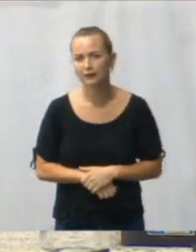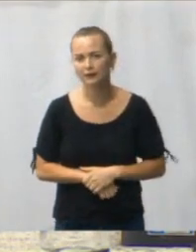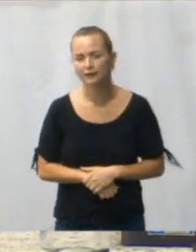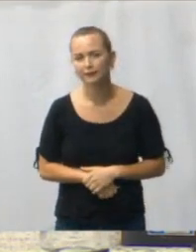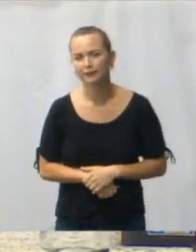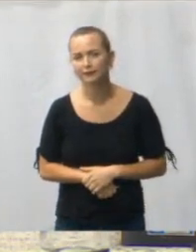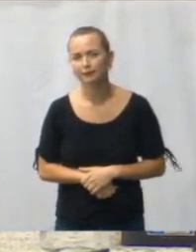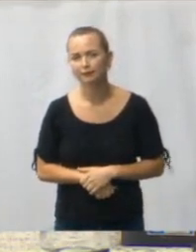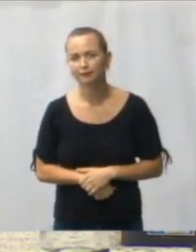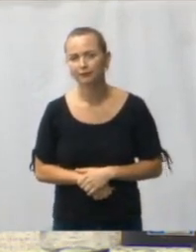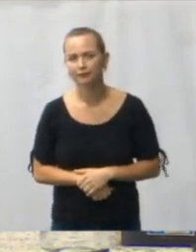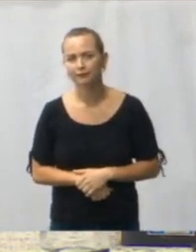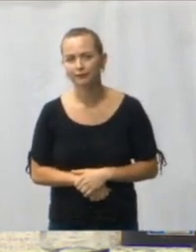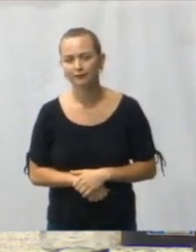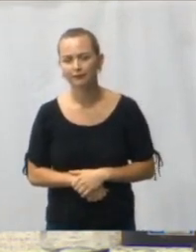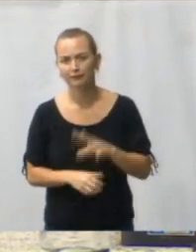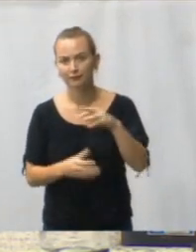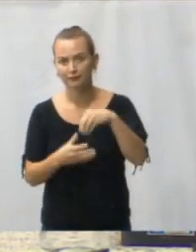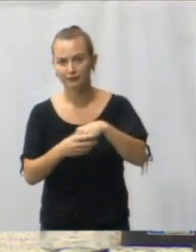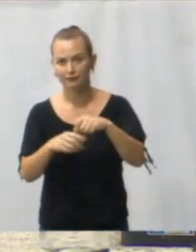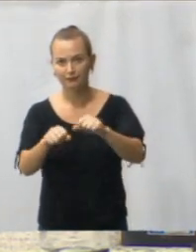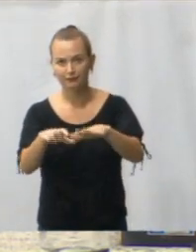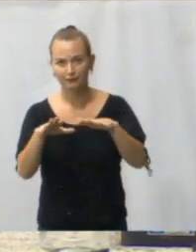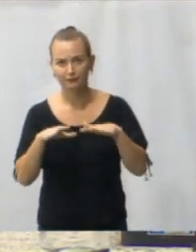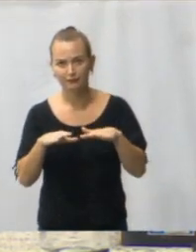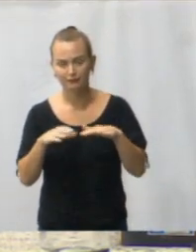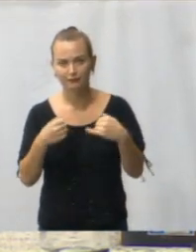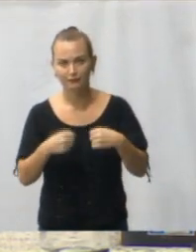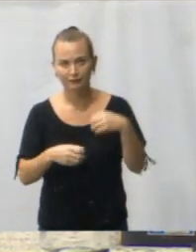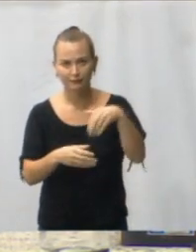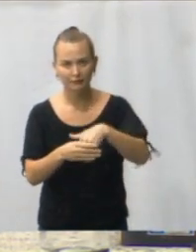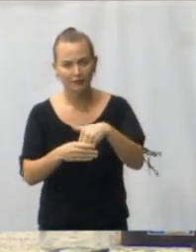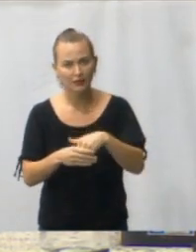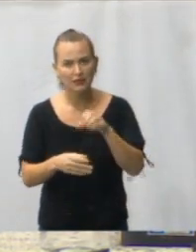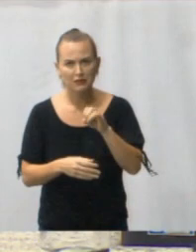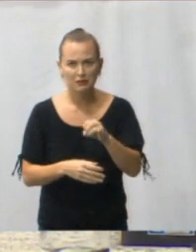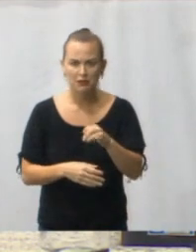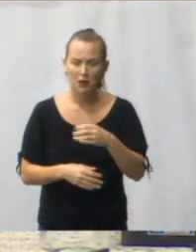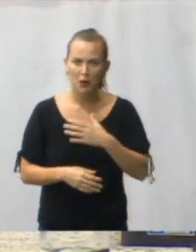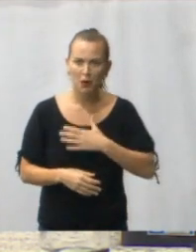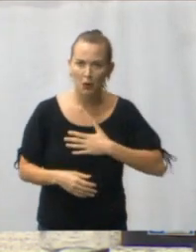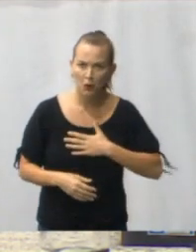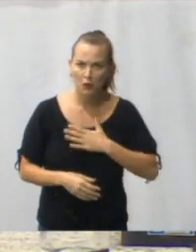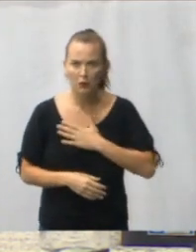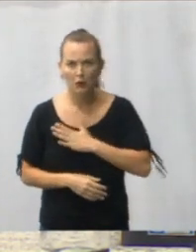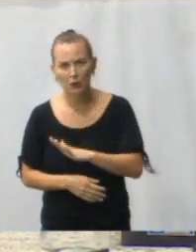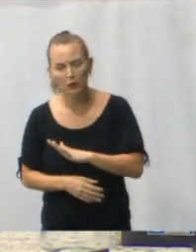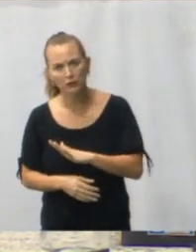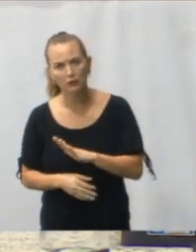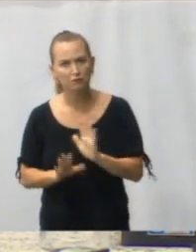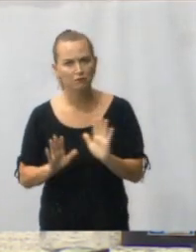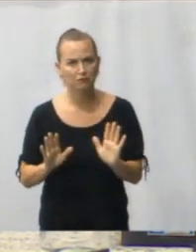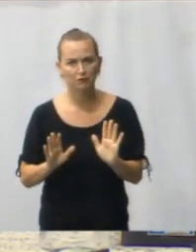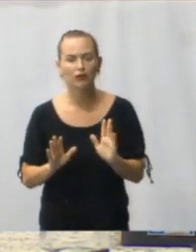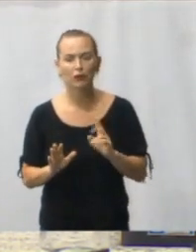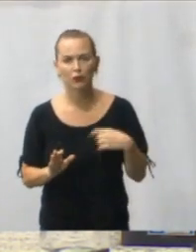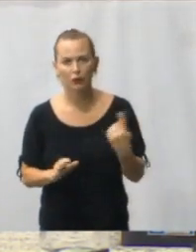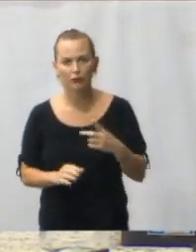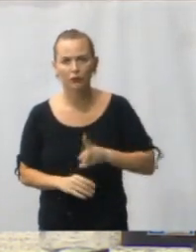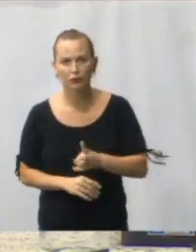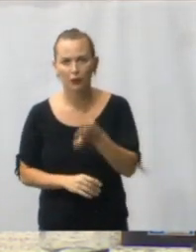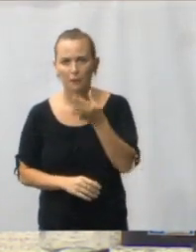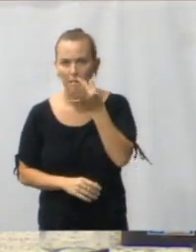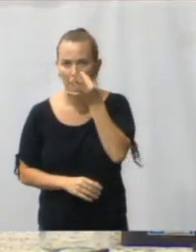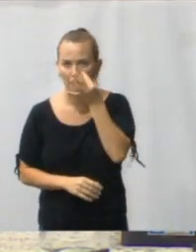ambiente plenário votando. Agrade, desagrade, presidente, as votações. O vereador Armandinho está na prazinha do Cauê aqui atrás já, está chegando em 5 minutos,